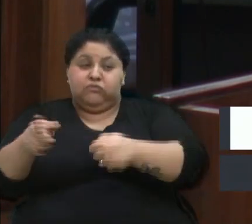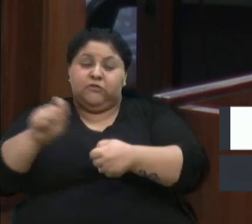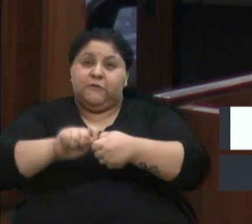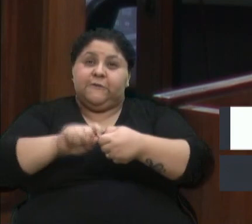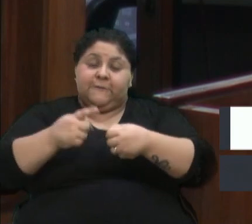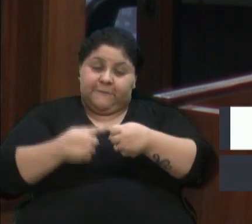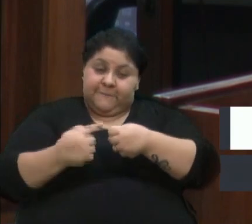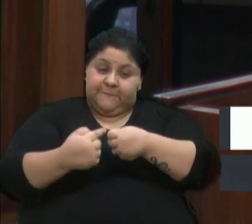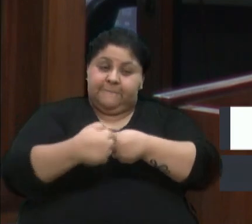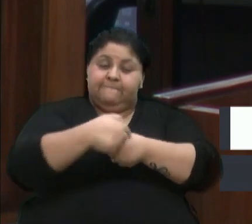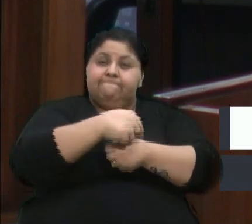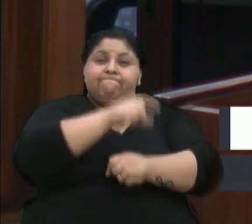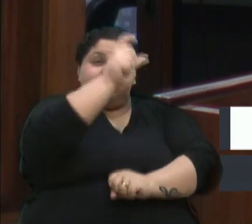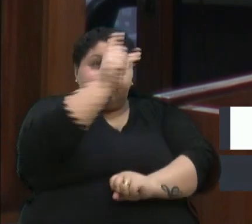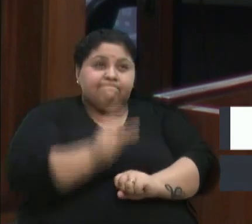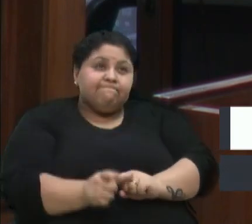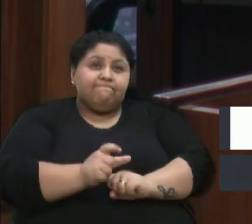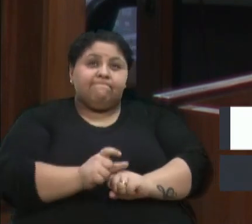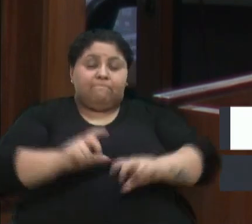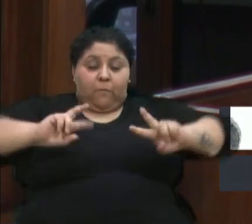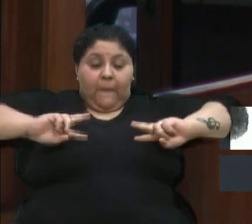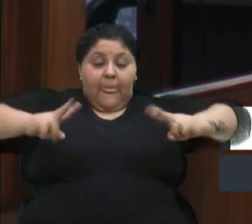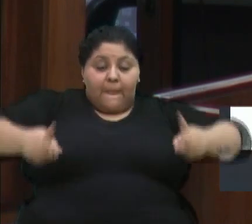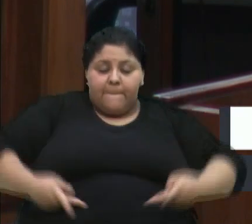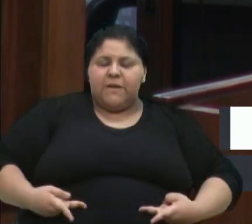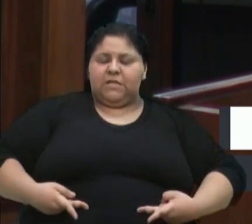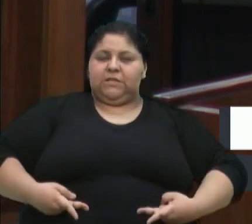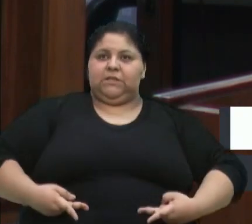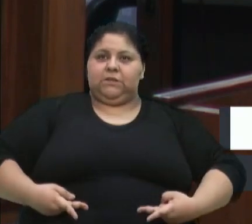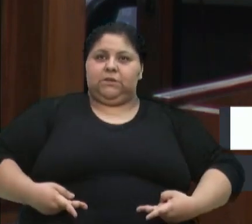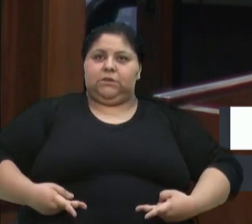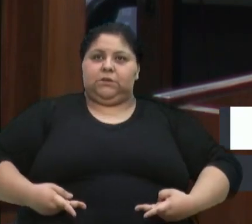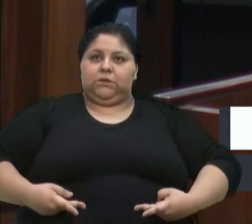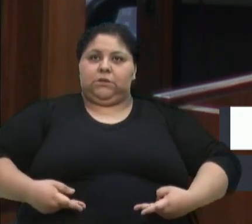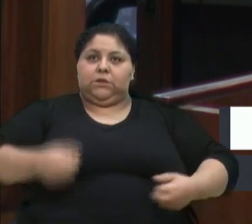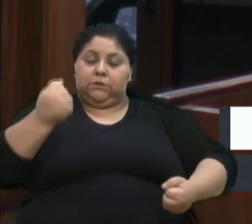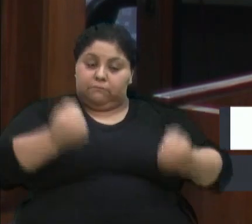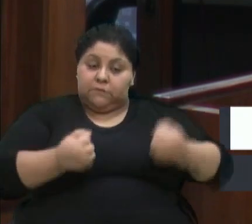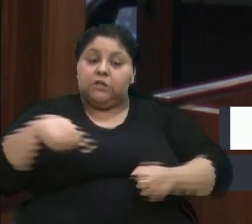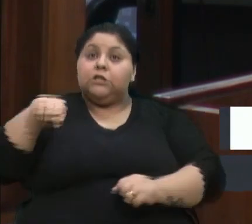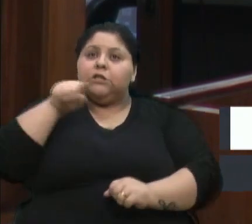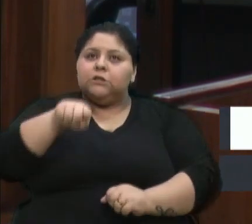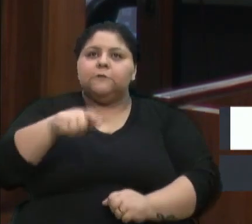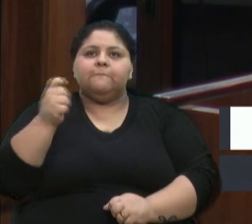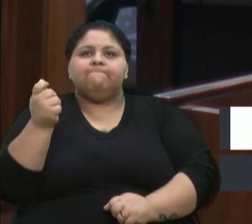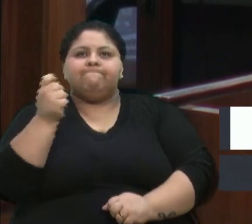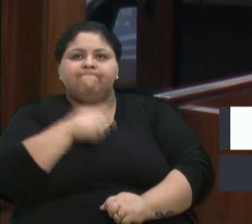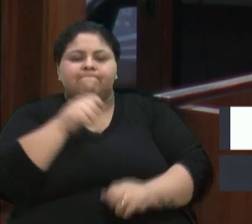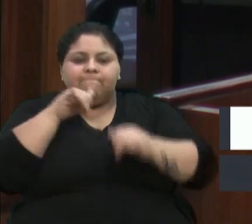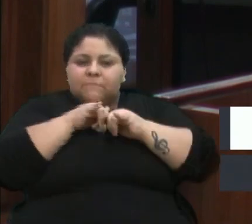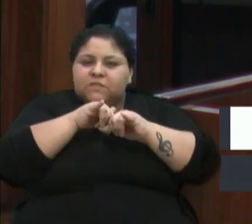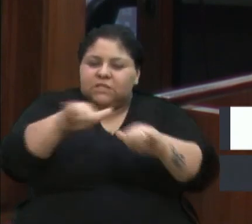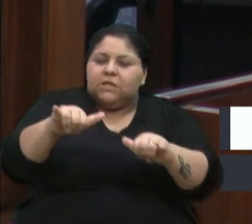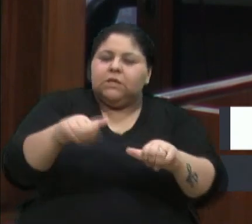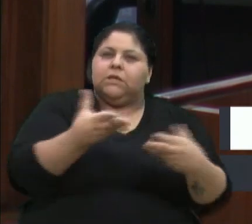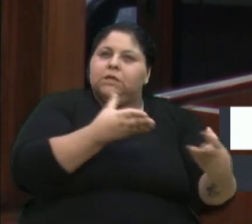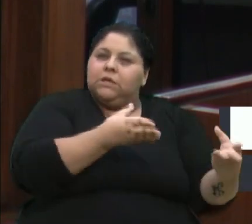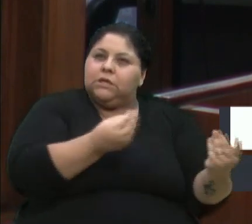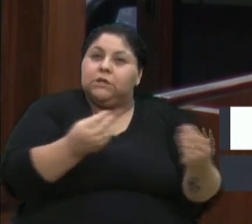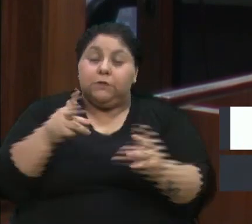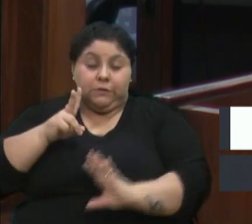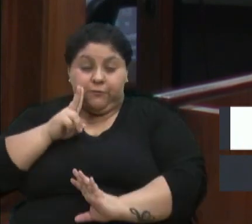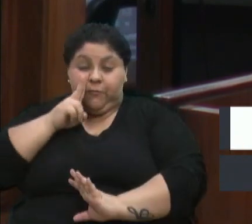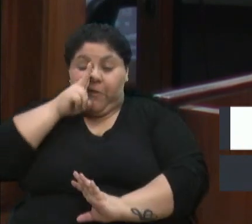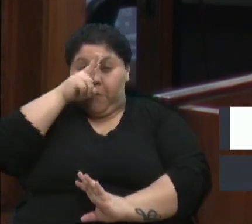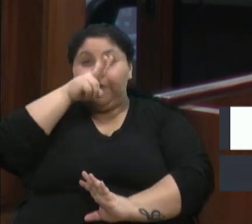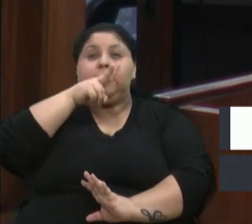Sul com pessoas para humanizar o trânsito, né, para humanizar o trânsito. E isso precisam de campanhas muito